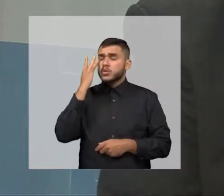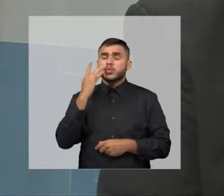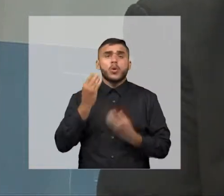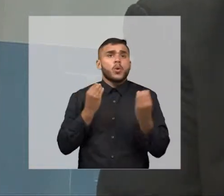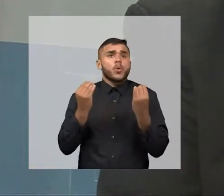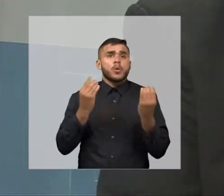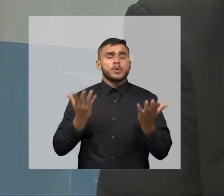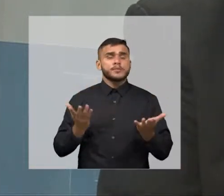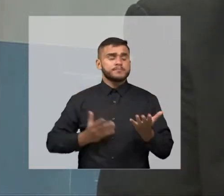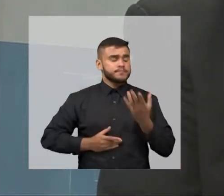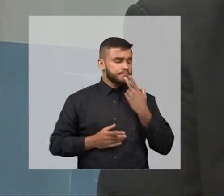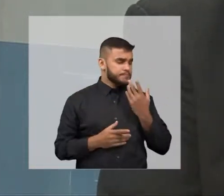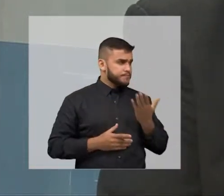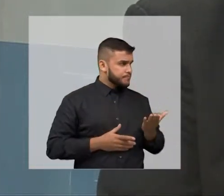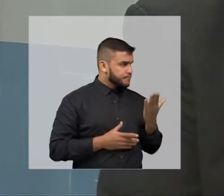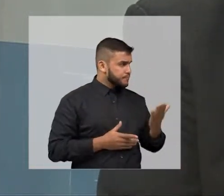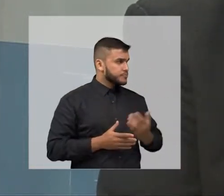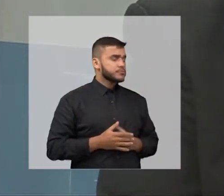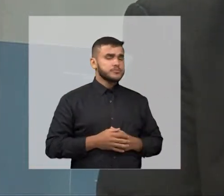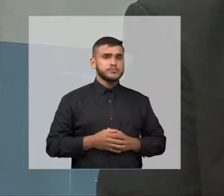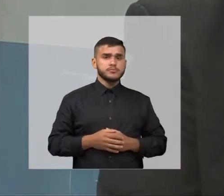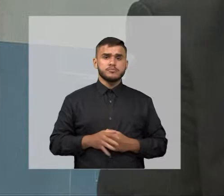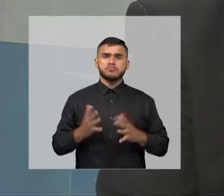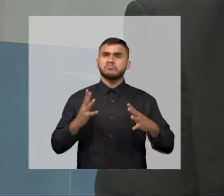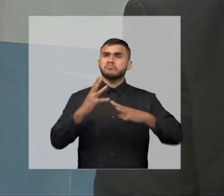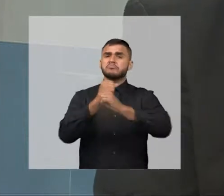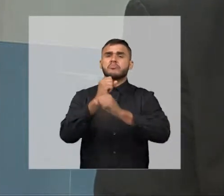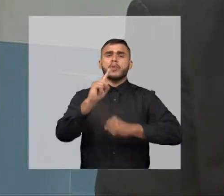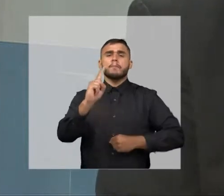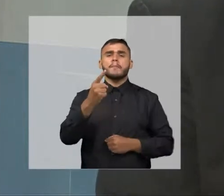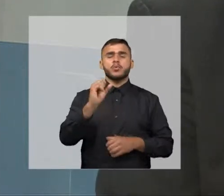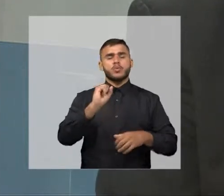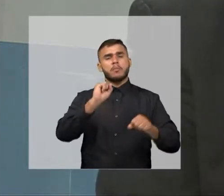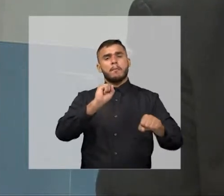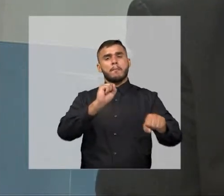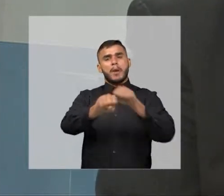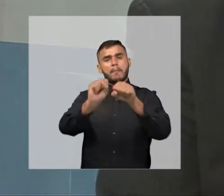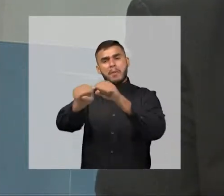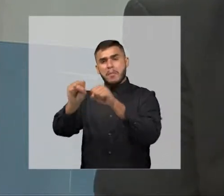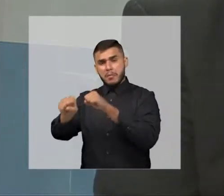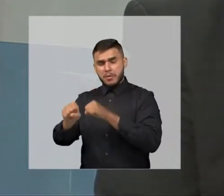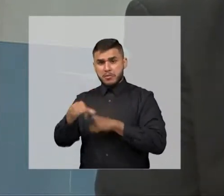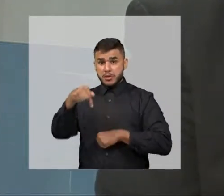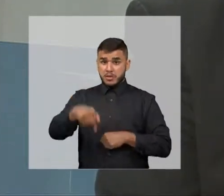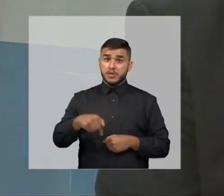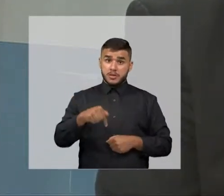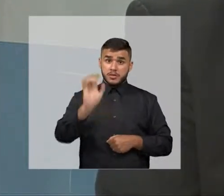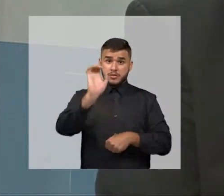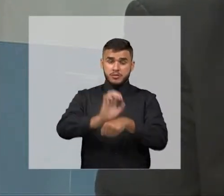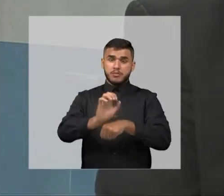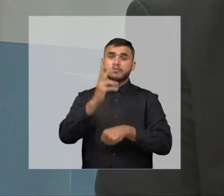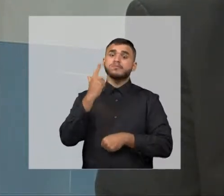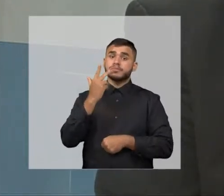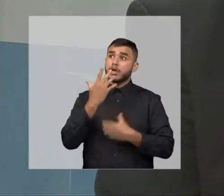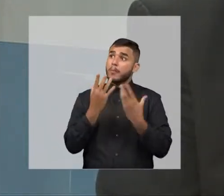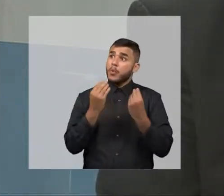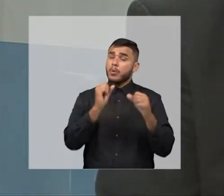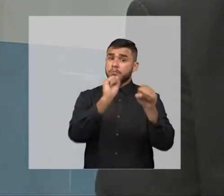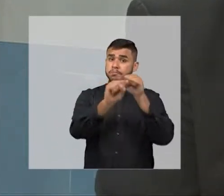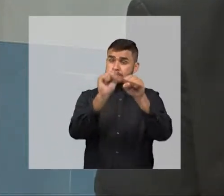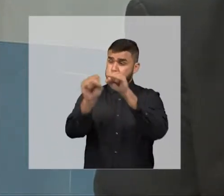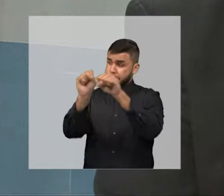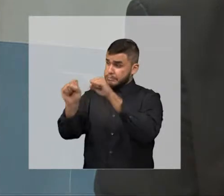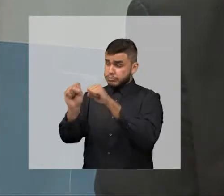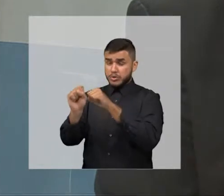problema, doutora Lia? É que em 1000 assassinatos, aqui no Ceará, que tem uma estatística boa, apesar de ter muitos